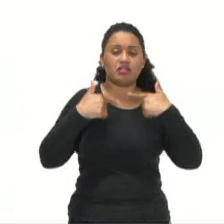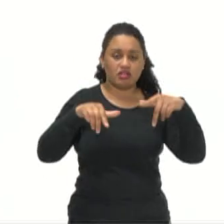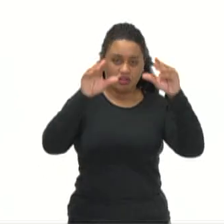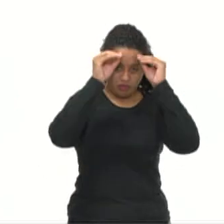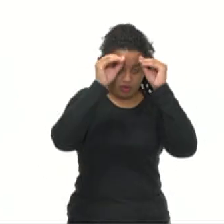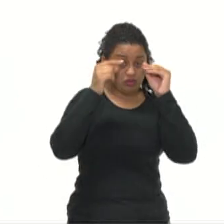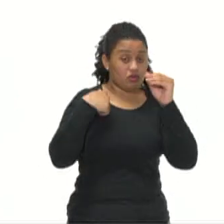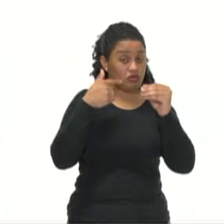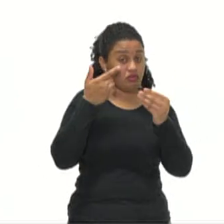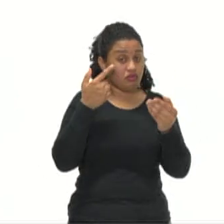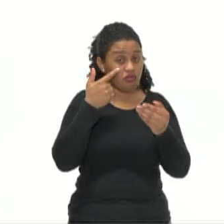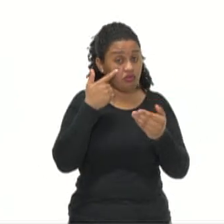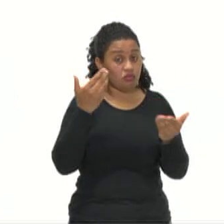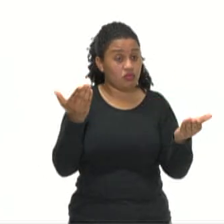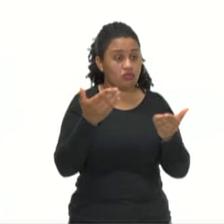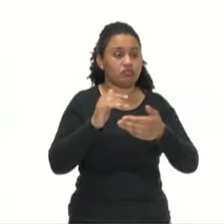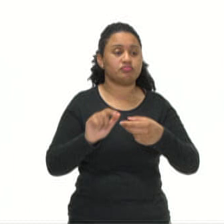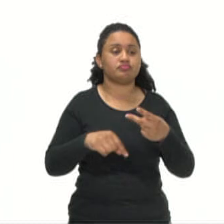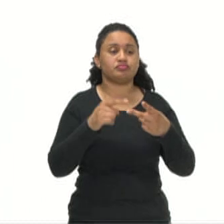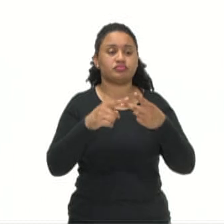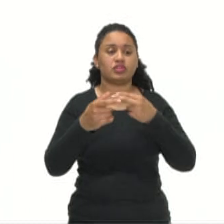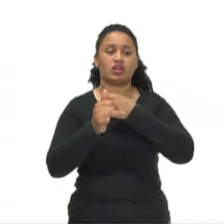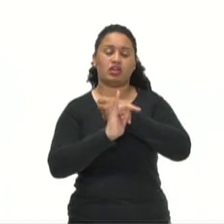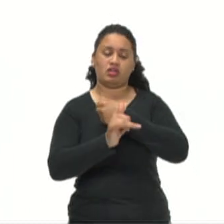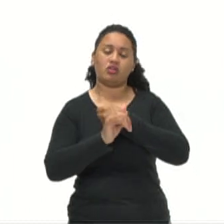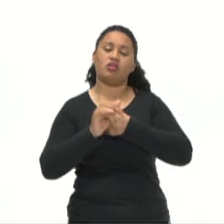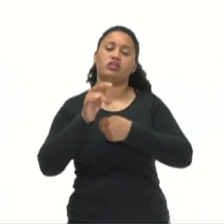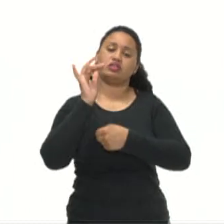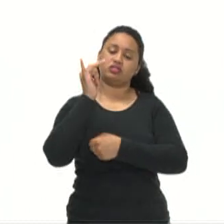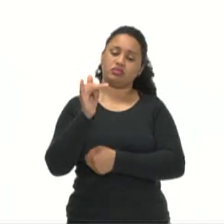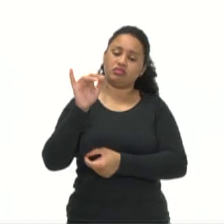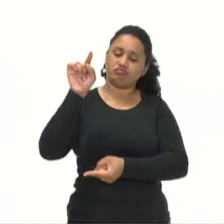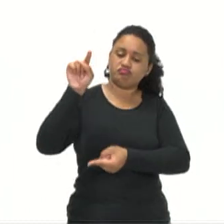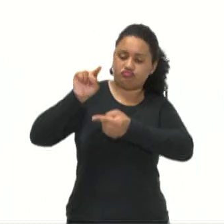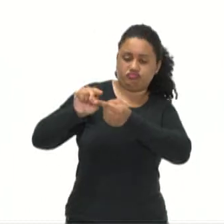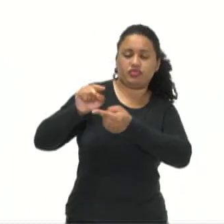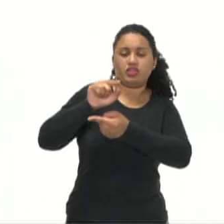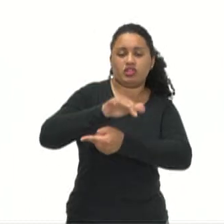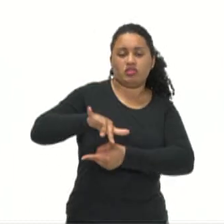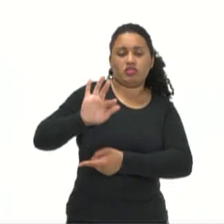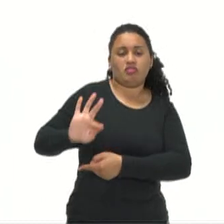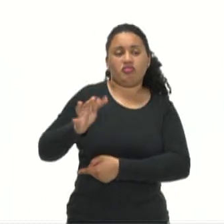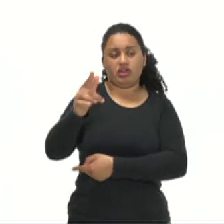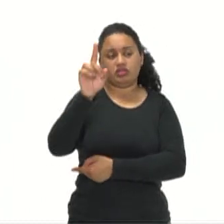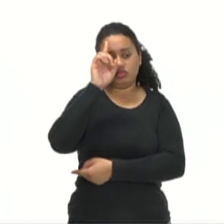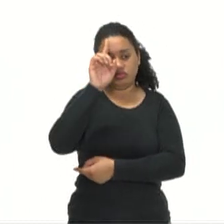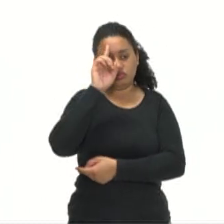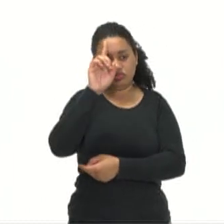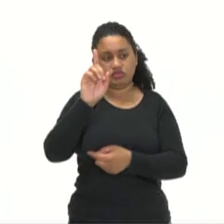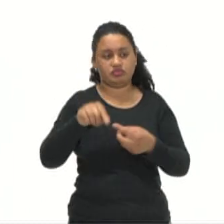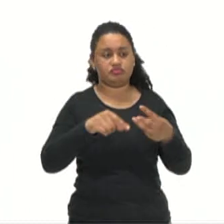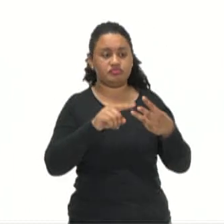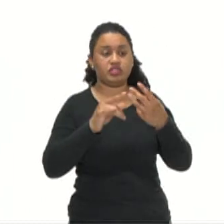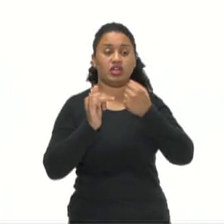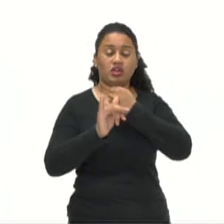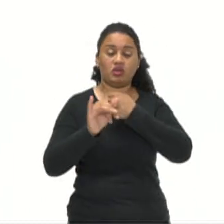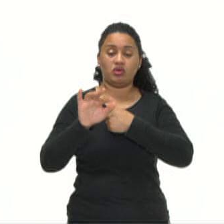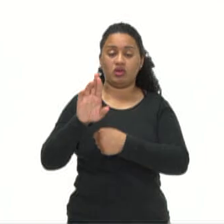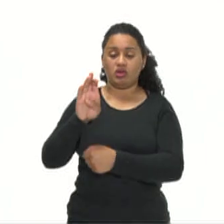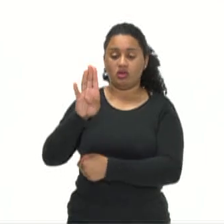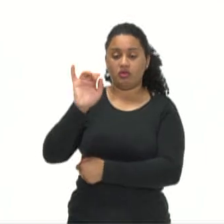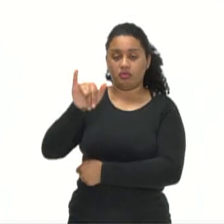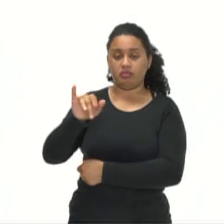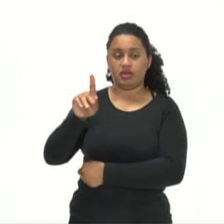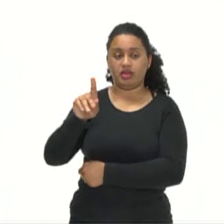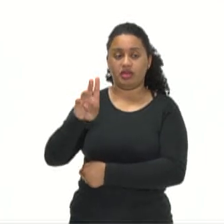nós estudamos ali. A crônica é uma narrativa curta que apresenta fatos do cotidiano. A crônica de Rubem Braga traz